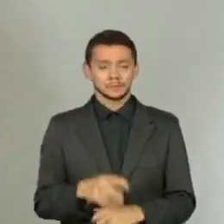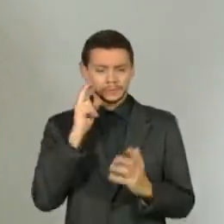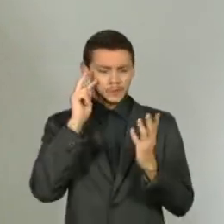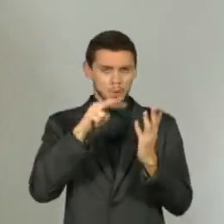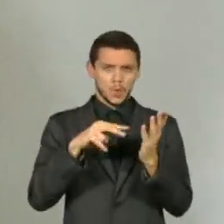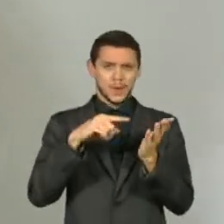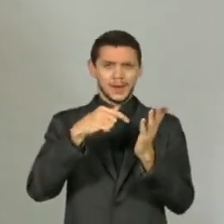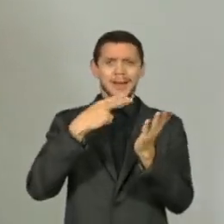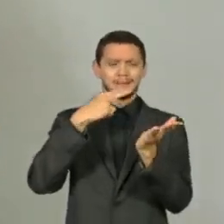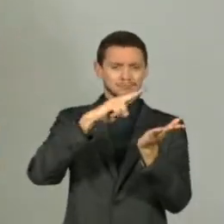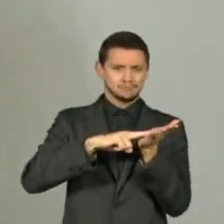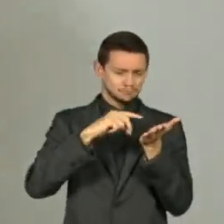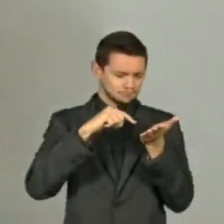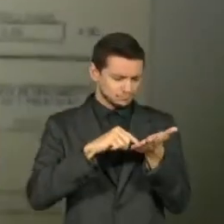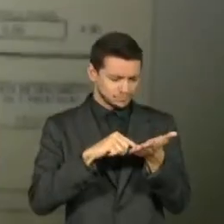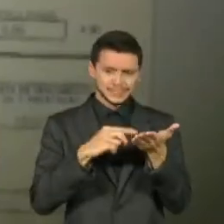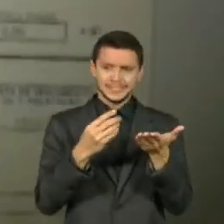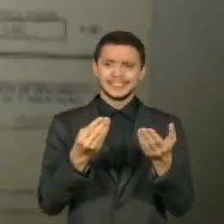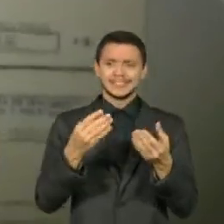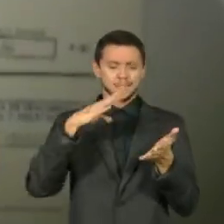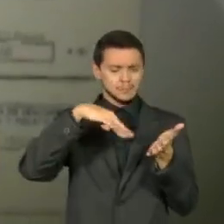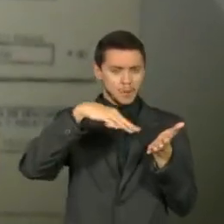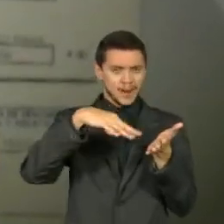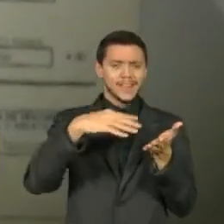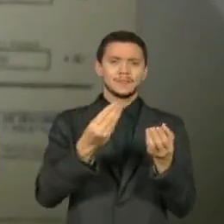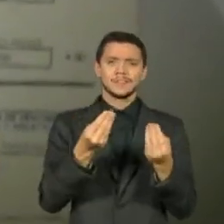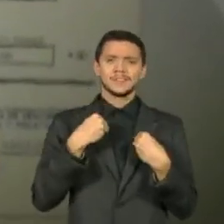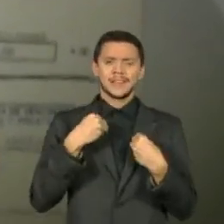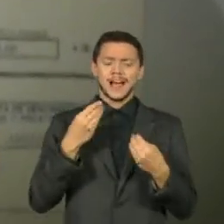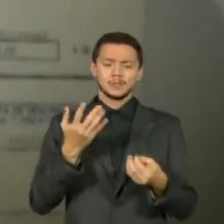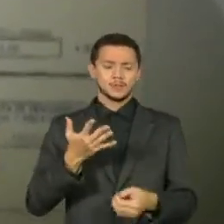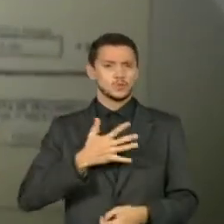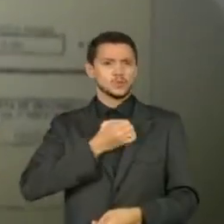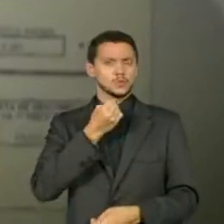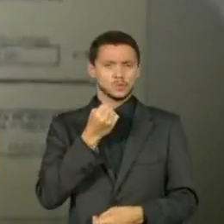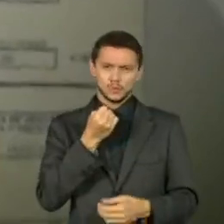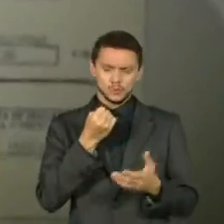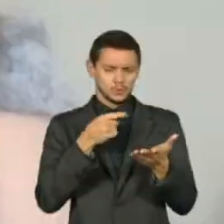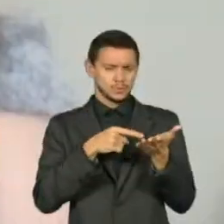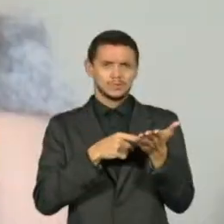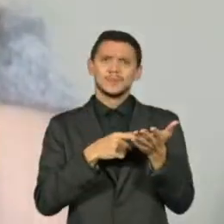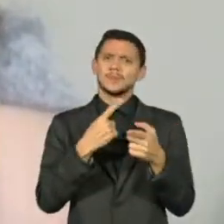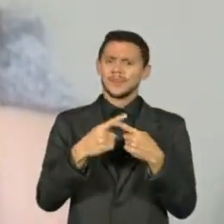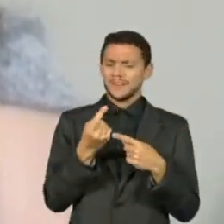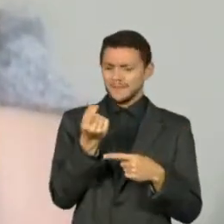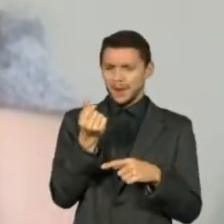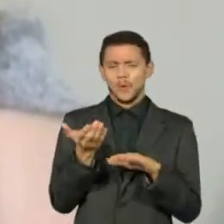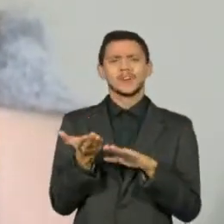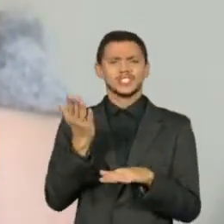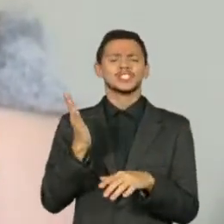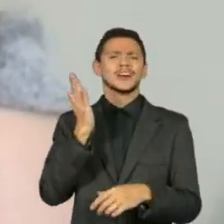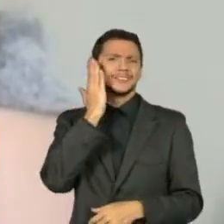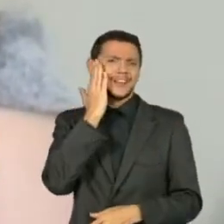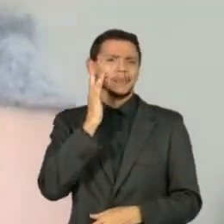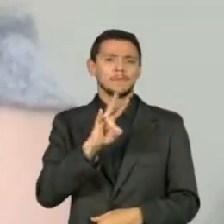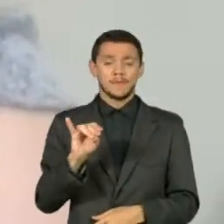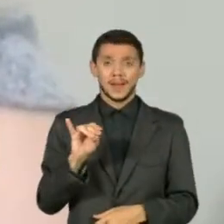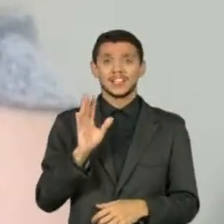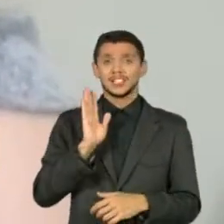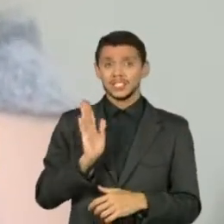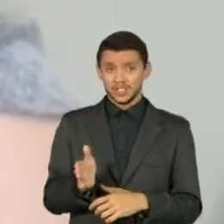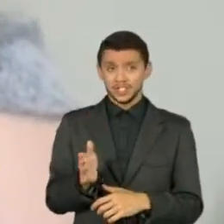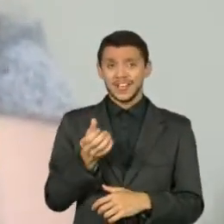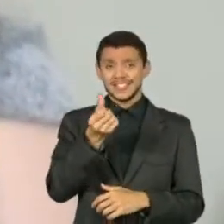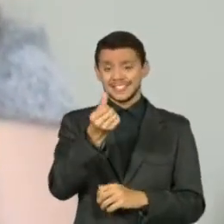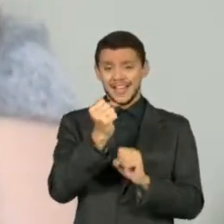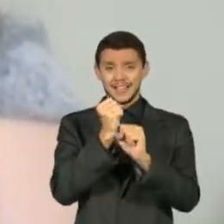IPTU não tem trazido surpresa para Marília. Os aumentos nos valores já são esperados. Nesses 3 anos que eu estou morando nesse